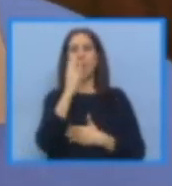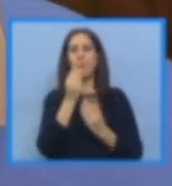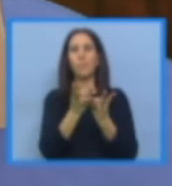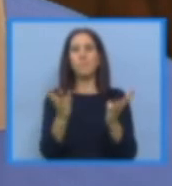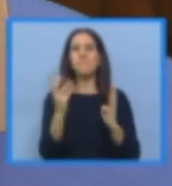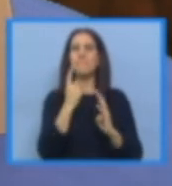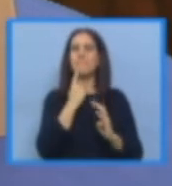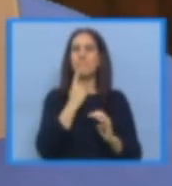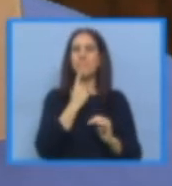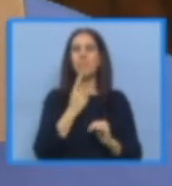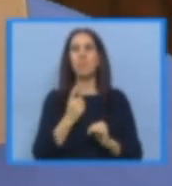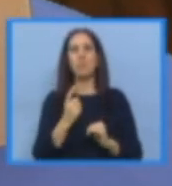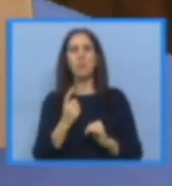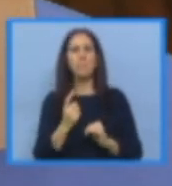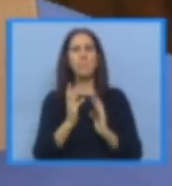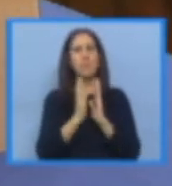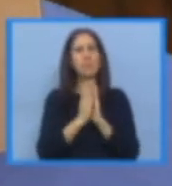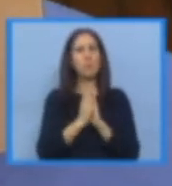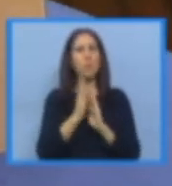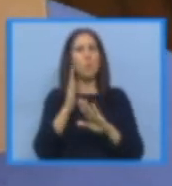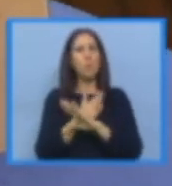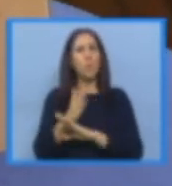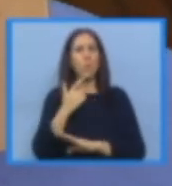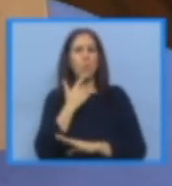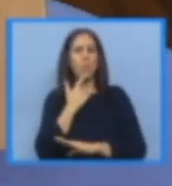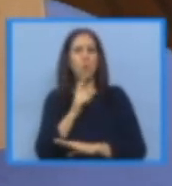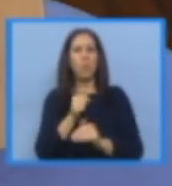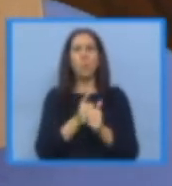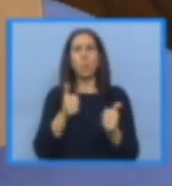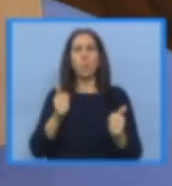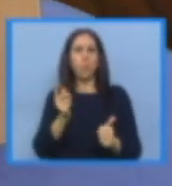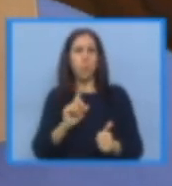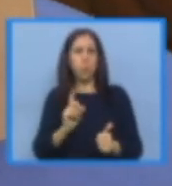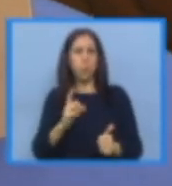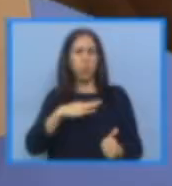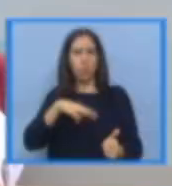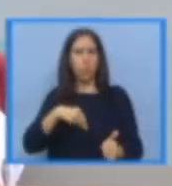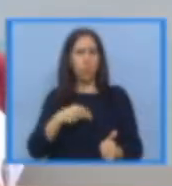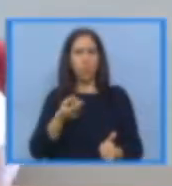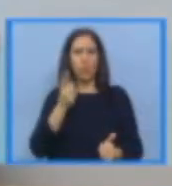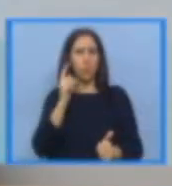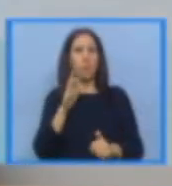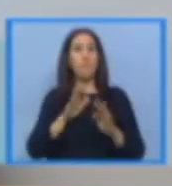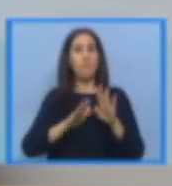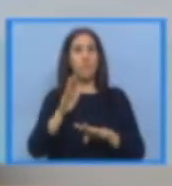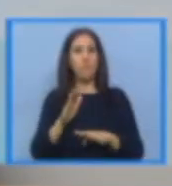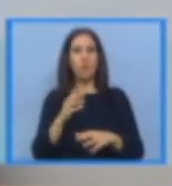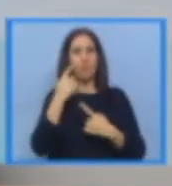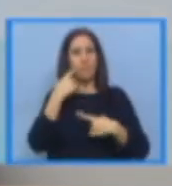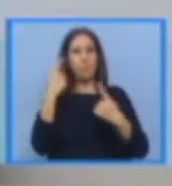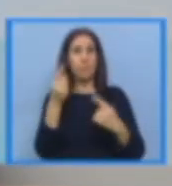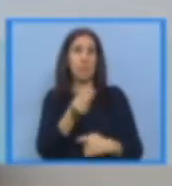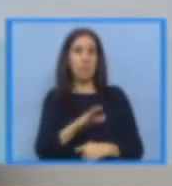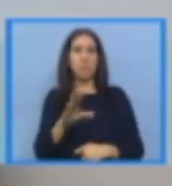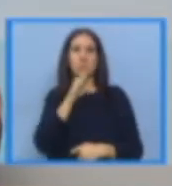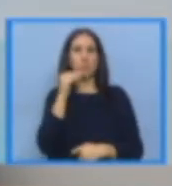compreendendo que estas religiões não estão tão separadas, não são mundos tão distantes, que às vezes o querer afirmar, que as crianças, os